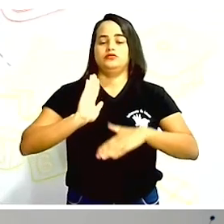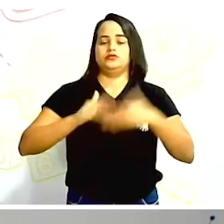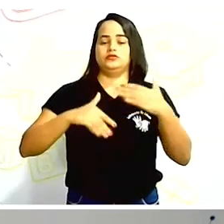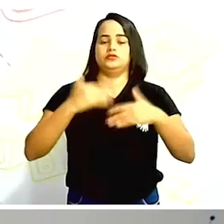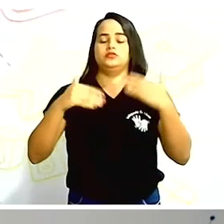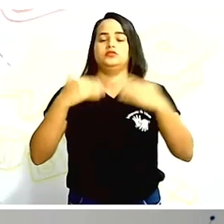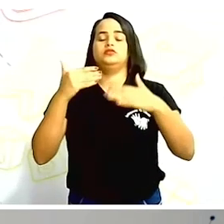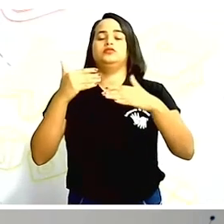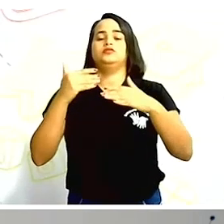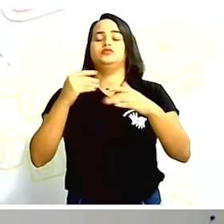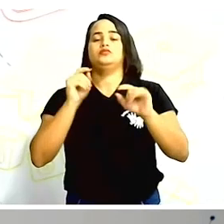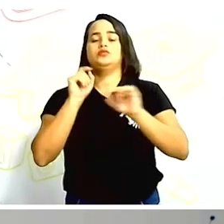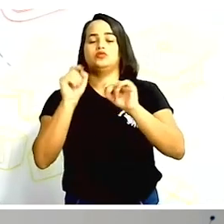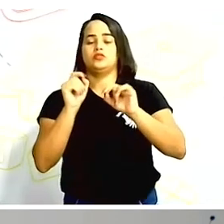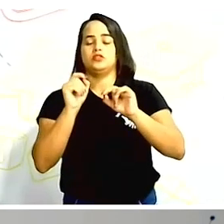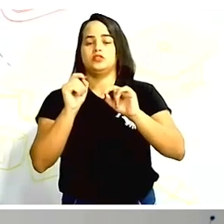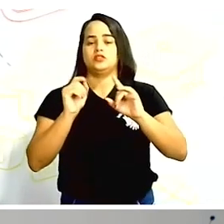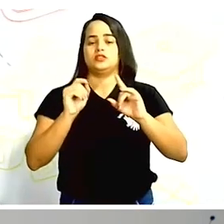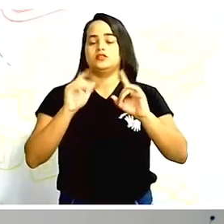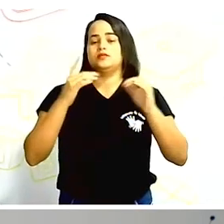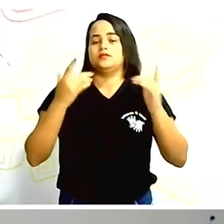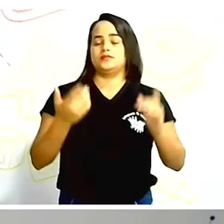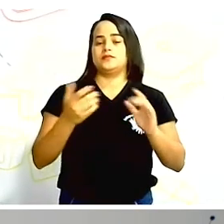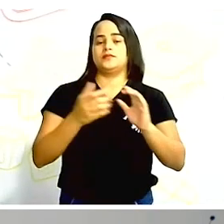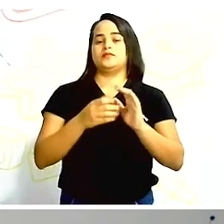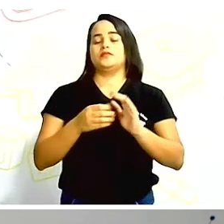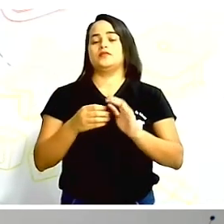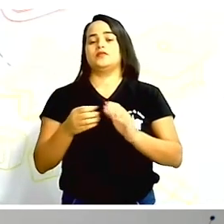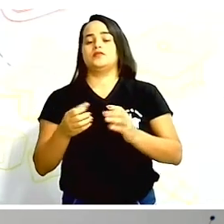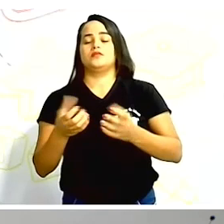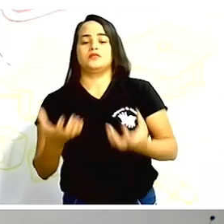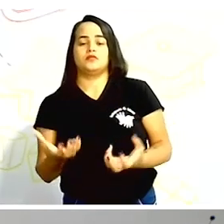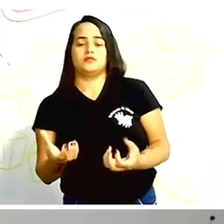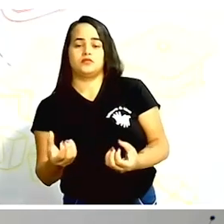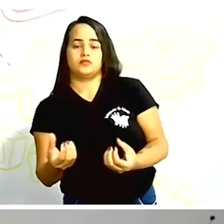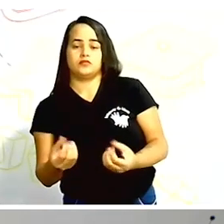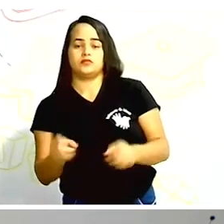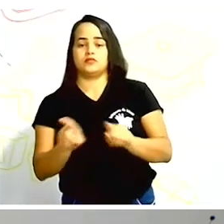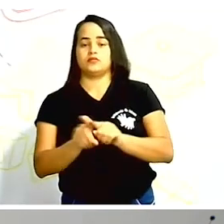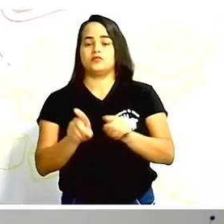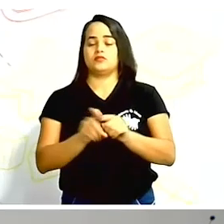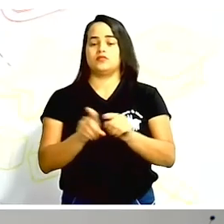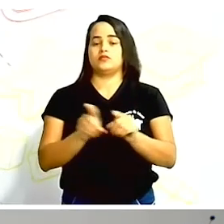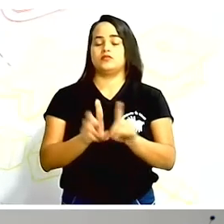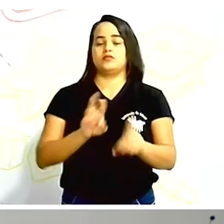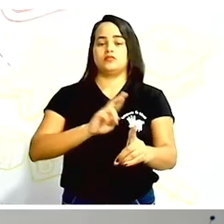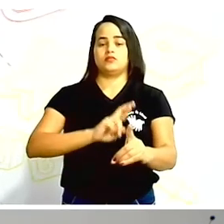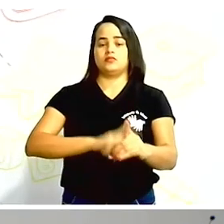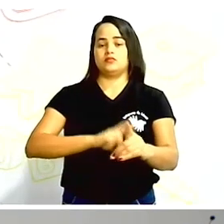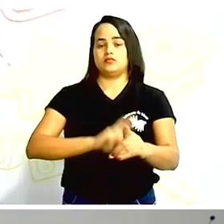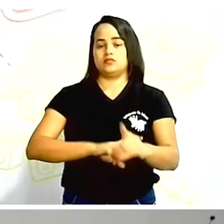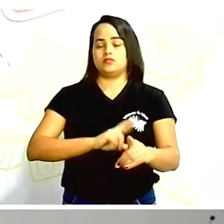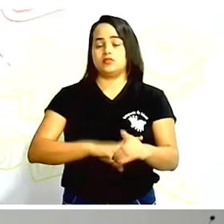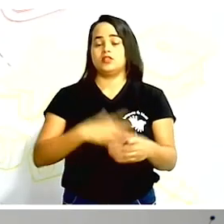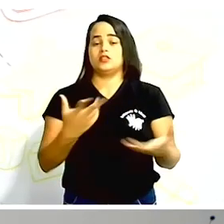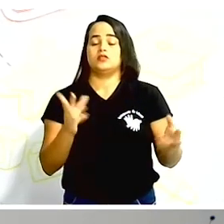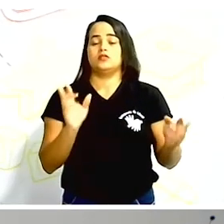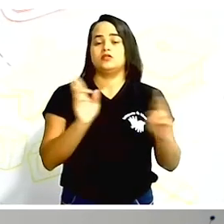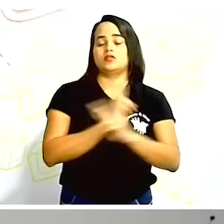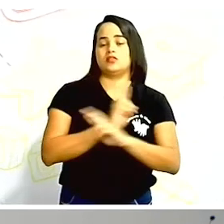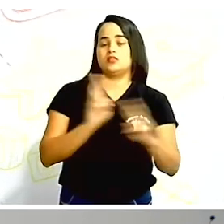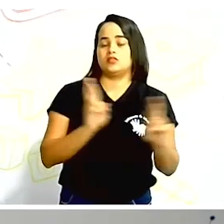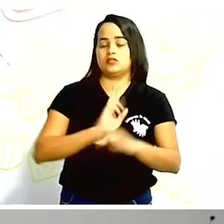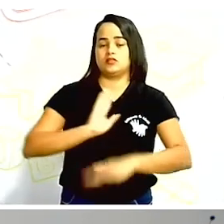tecidos reprodutores masculinos, ou seja, testículos e também na próstata. Além disso, está relacionada